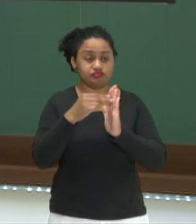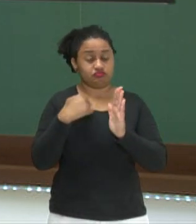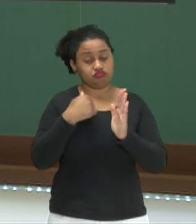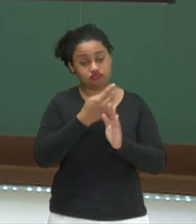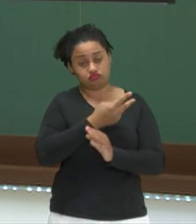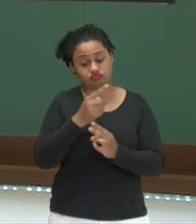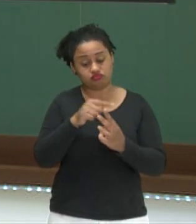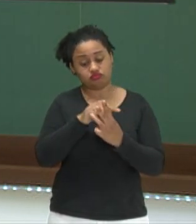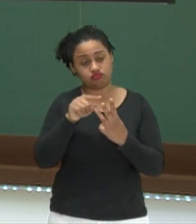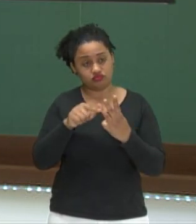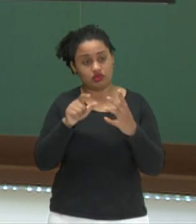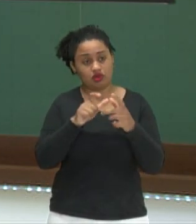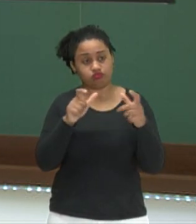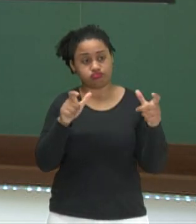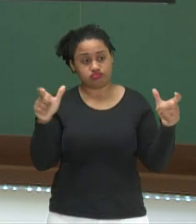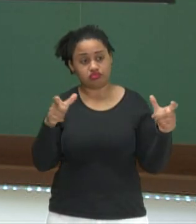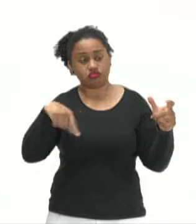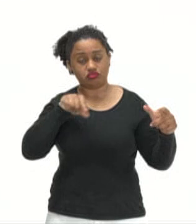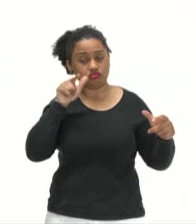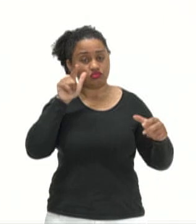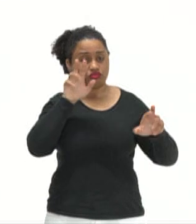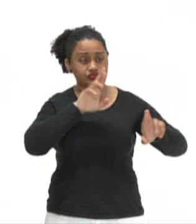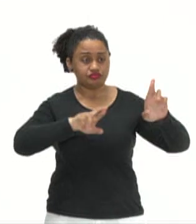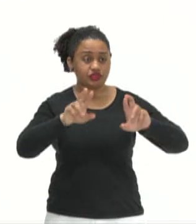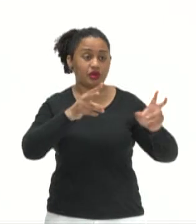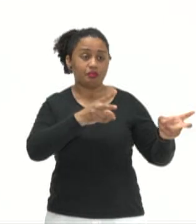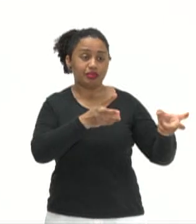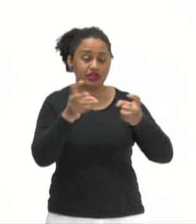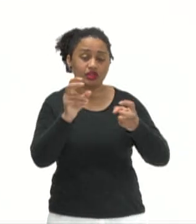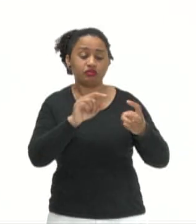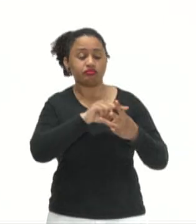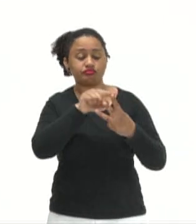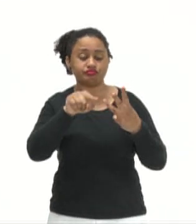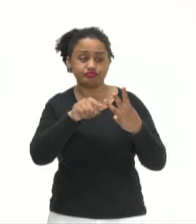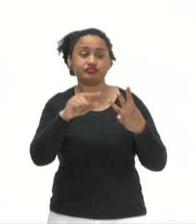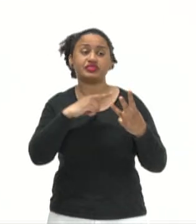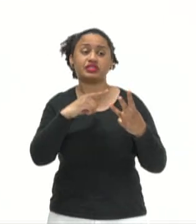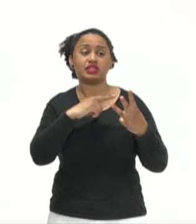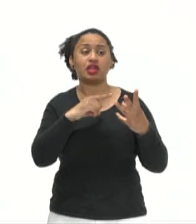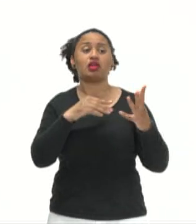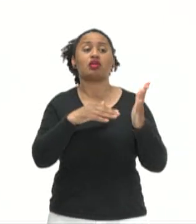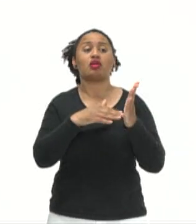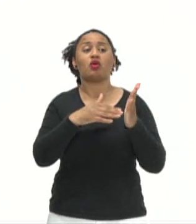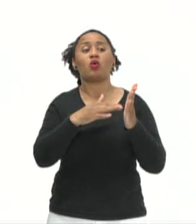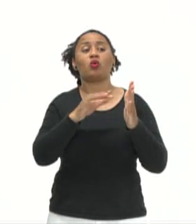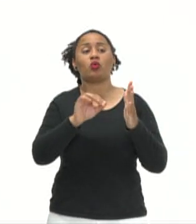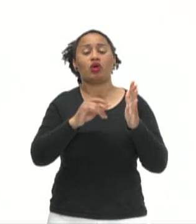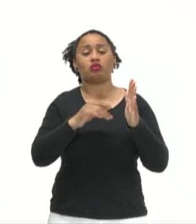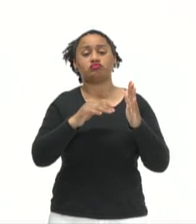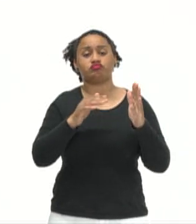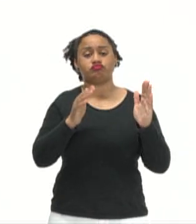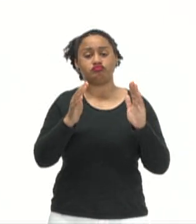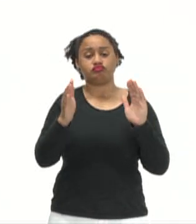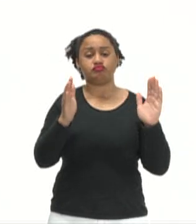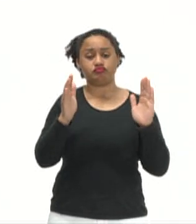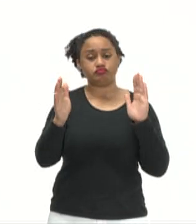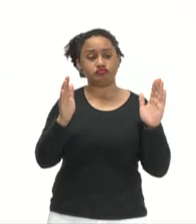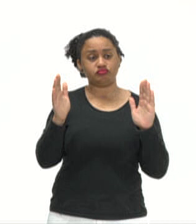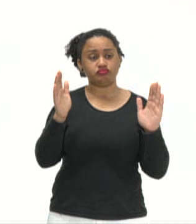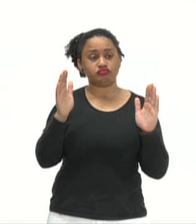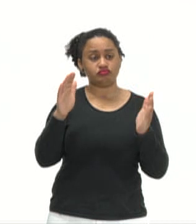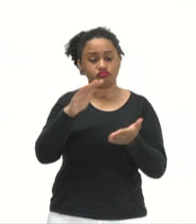3, só que agora estão maiores para a gente observar. Note que todos eles possuem pelo menos um par de faces